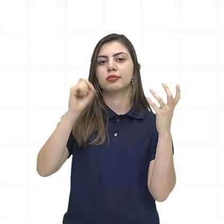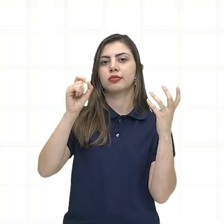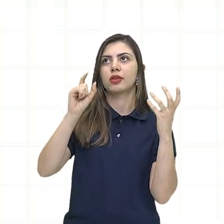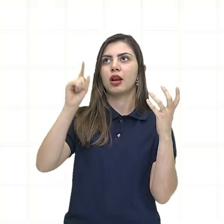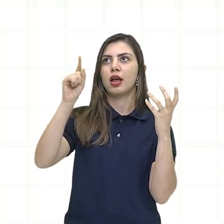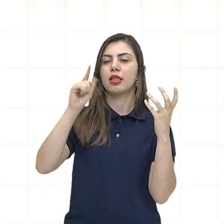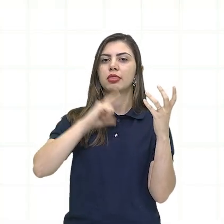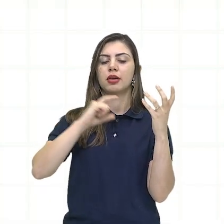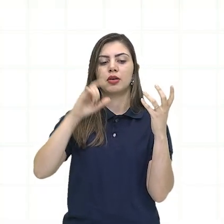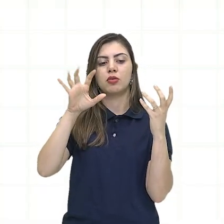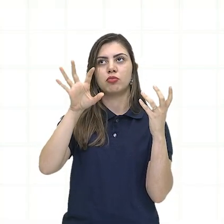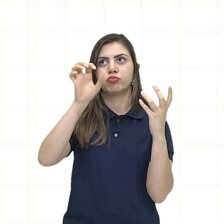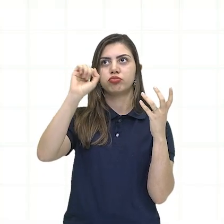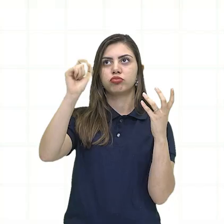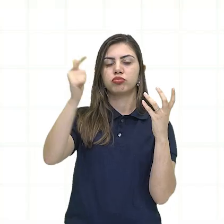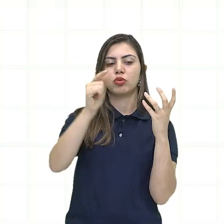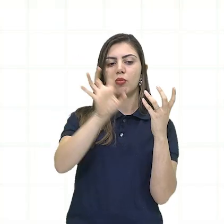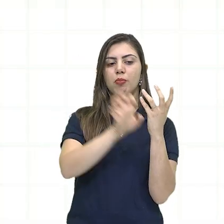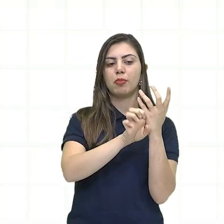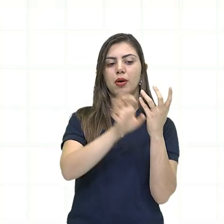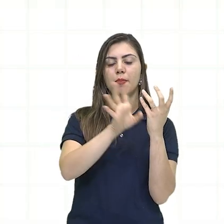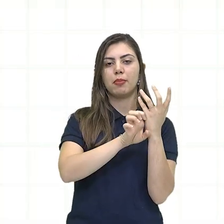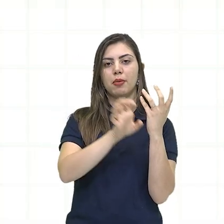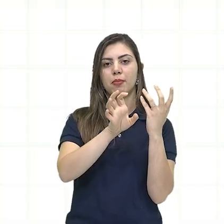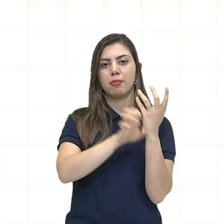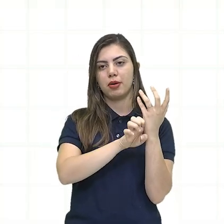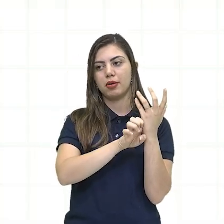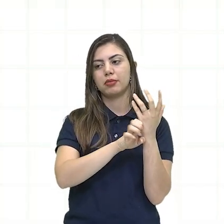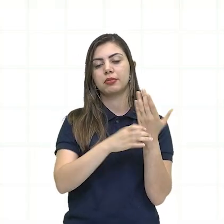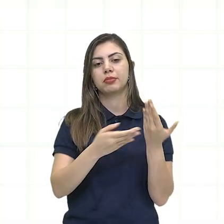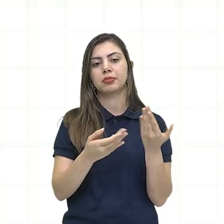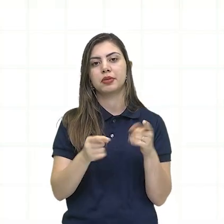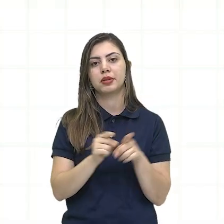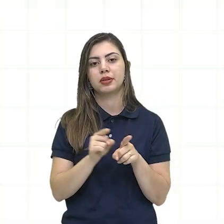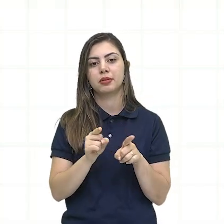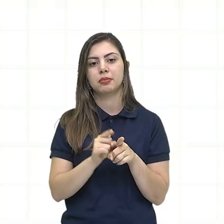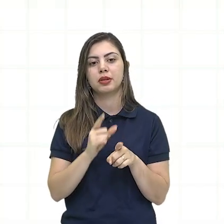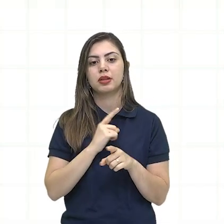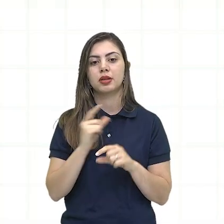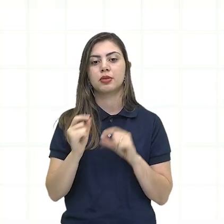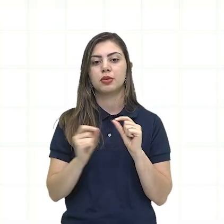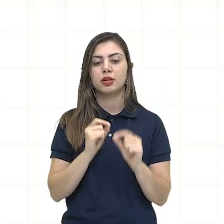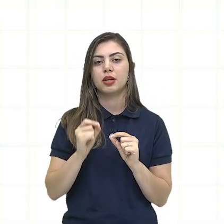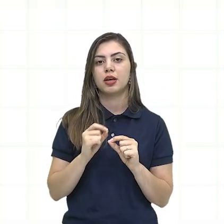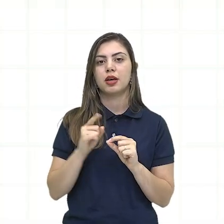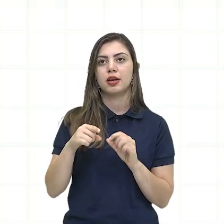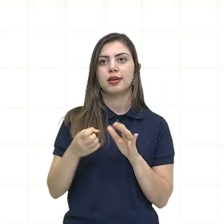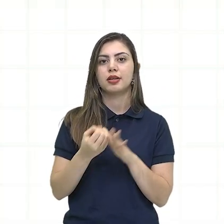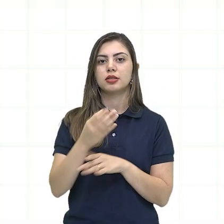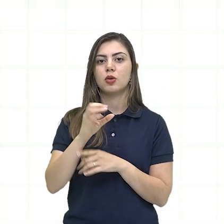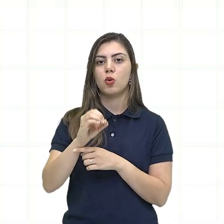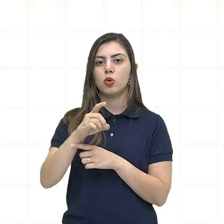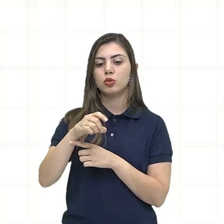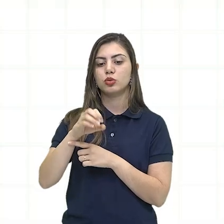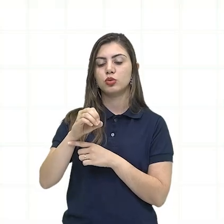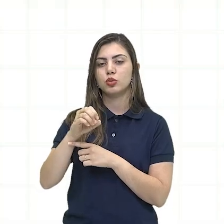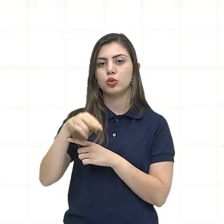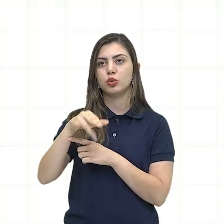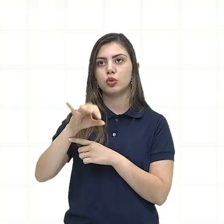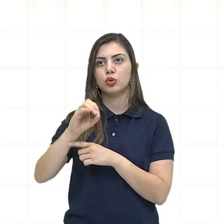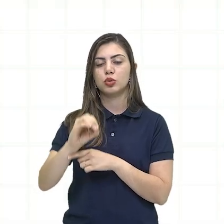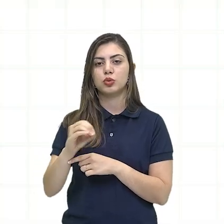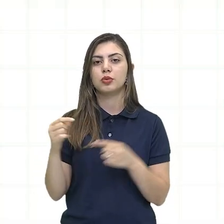o amadurecimento de frutas, a formação do ozônio na nossa atmosfera, são exemplos